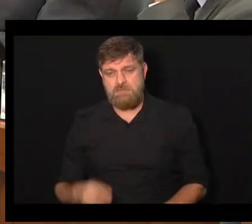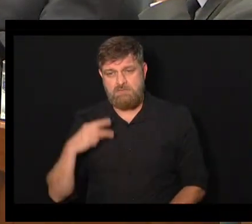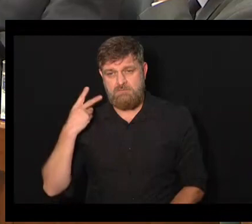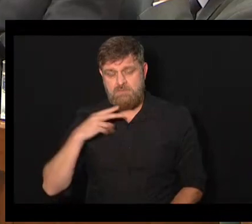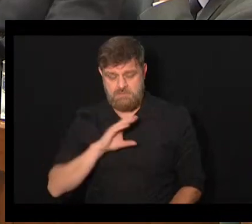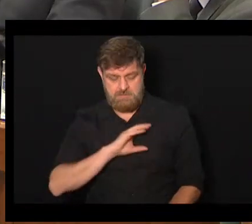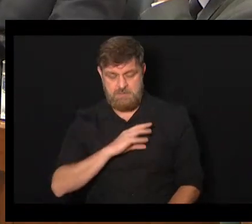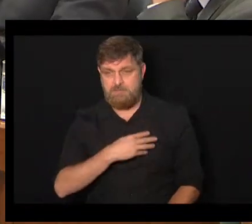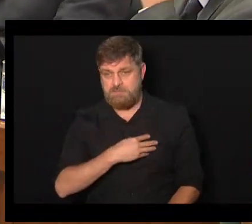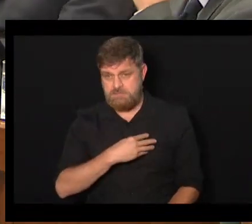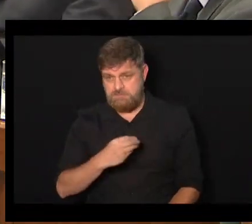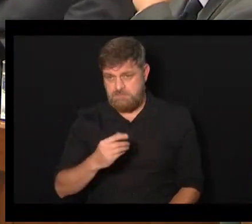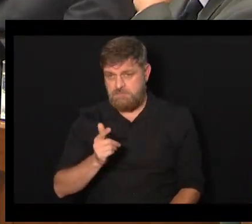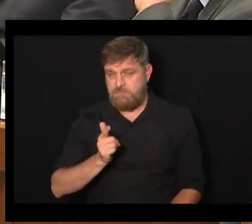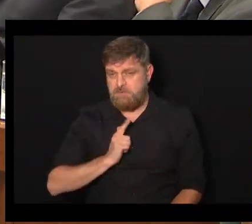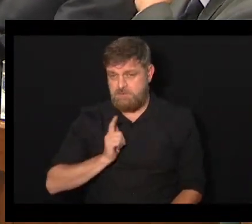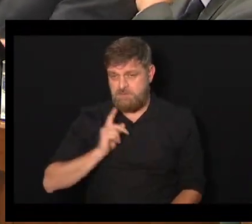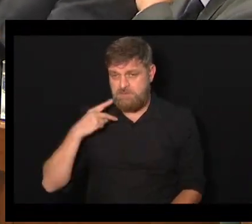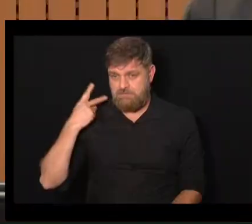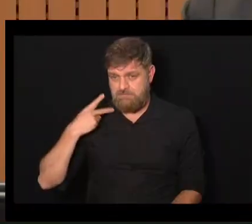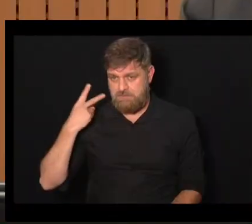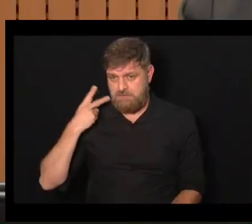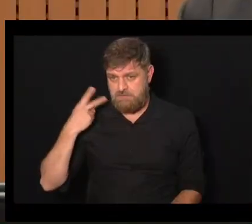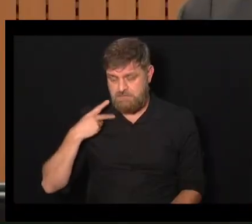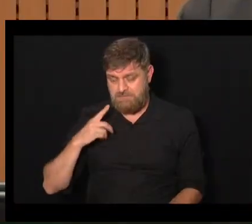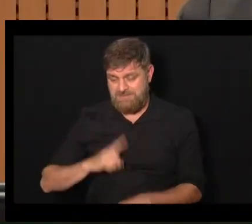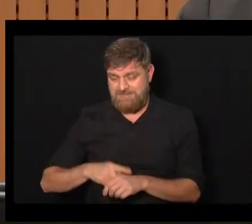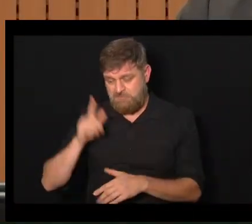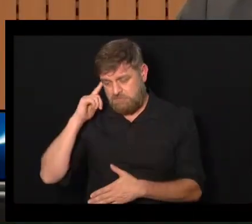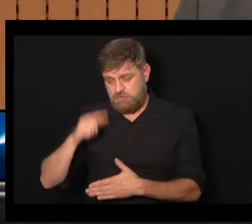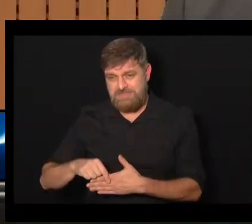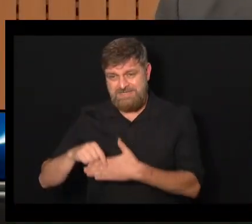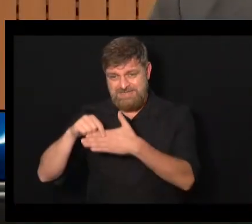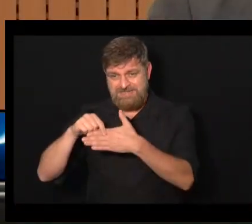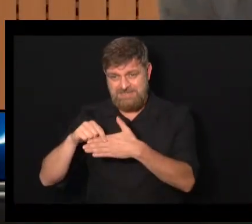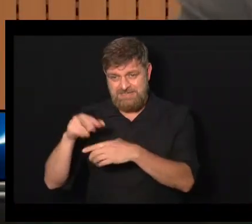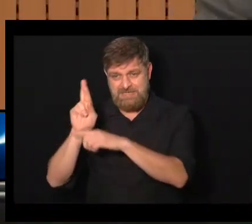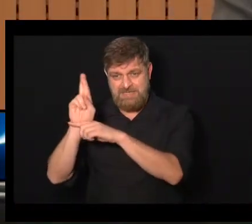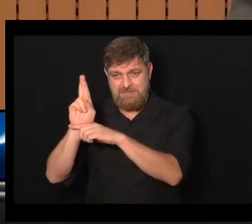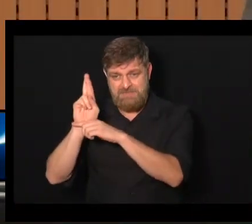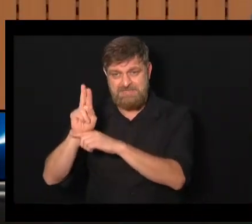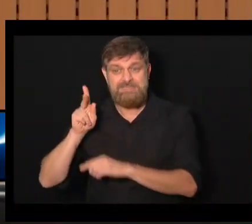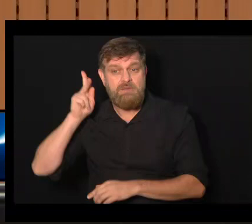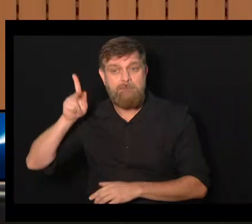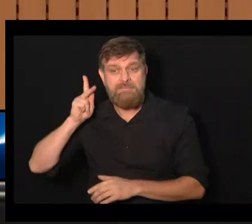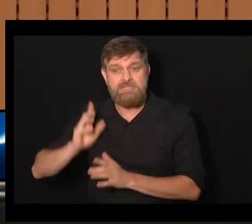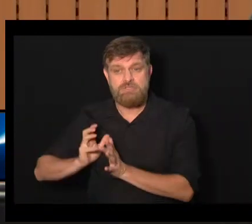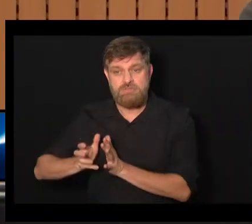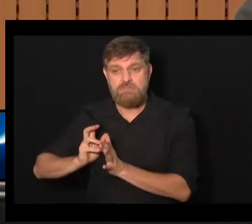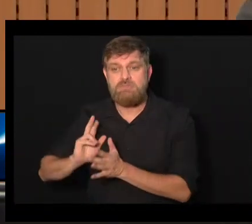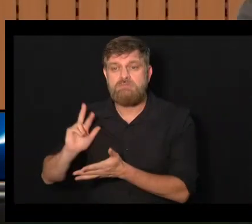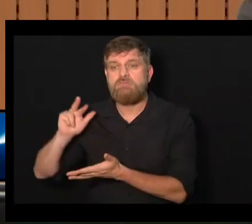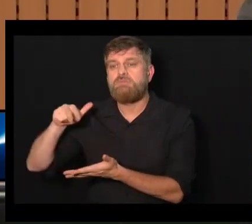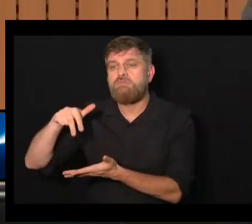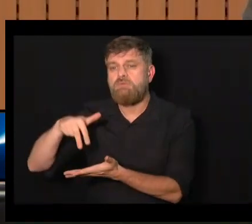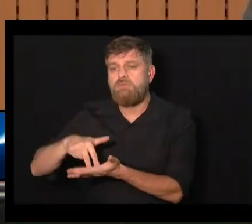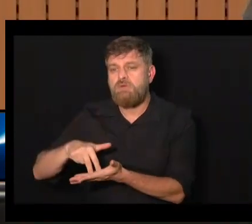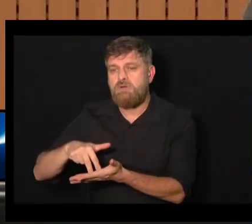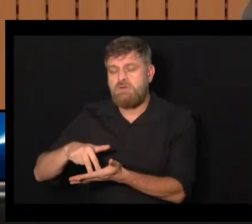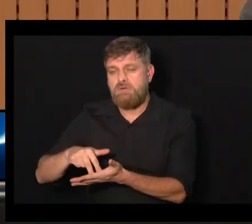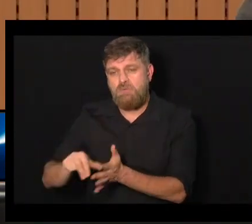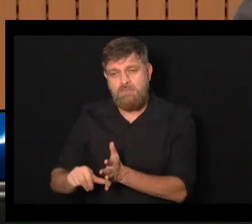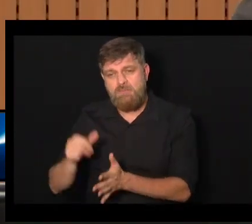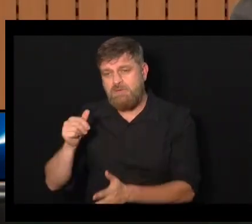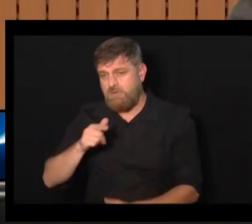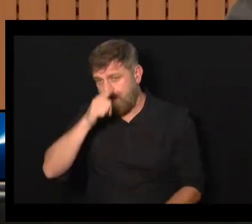Campos Filho, se temos vereador inscrito, tempo de liderança. Tempo de liderança, senhor presidente, devidamente inscrito, vereador, senhor Gustavo